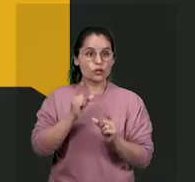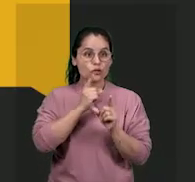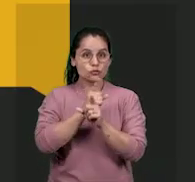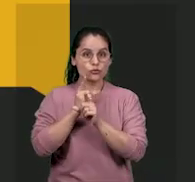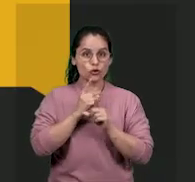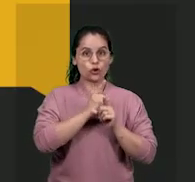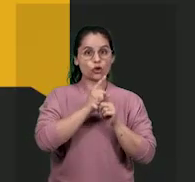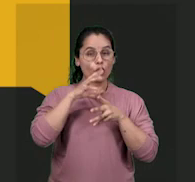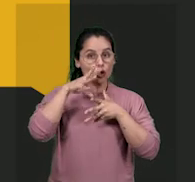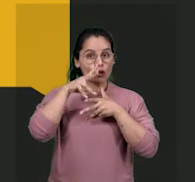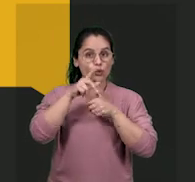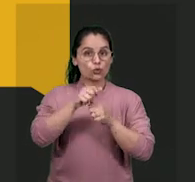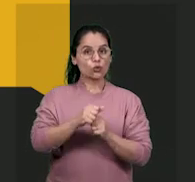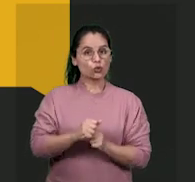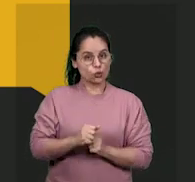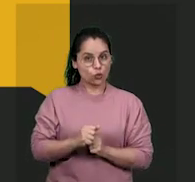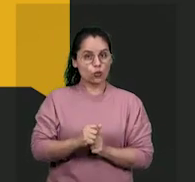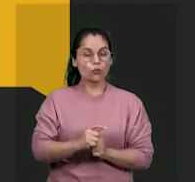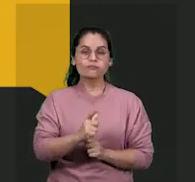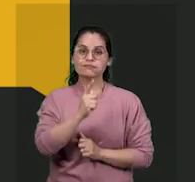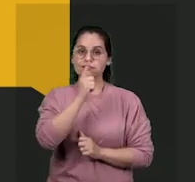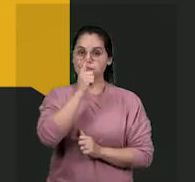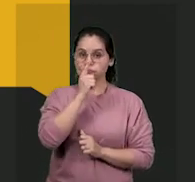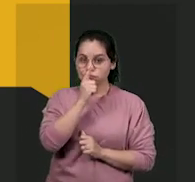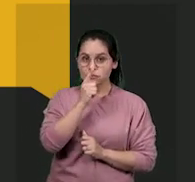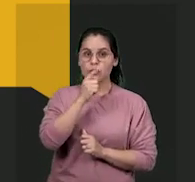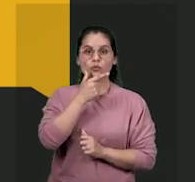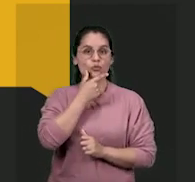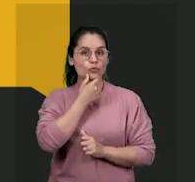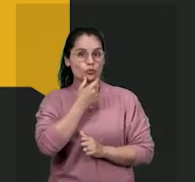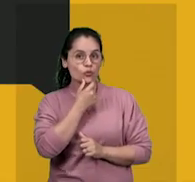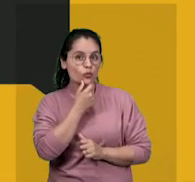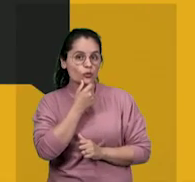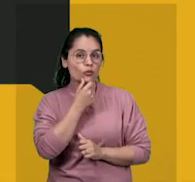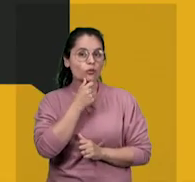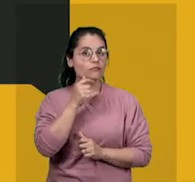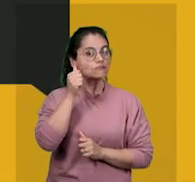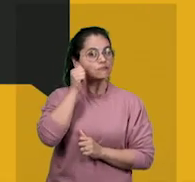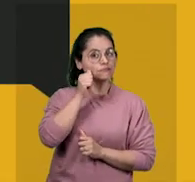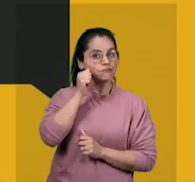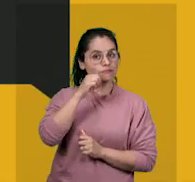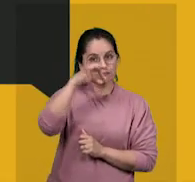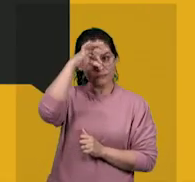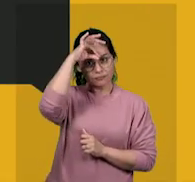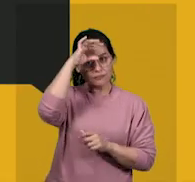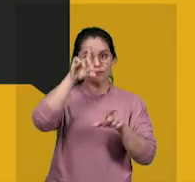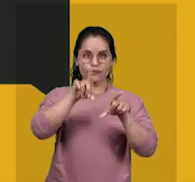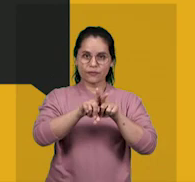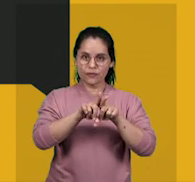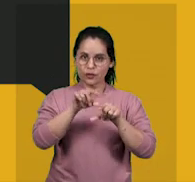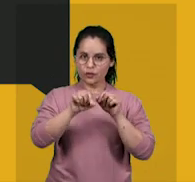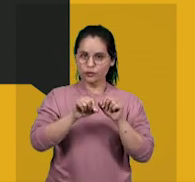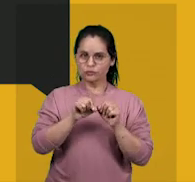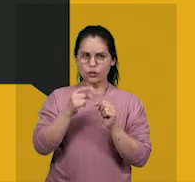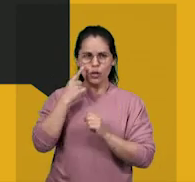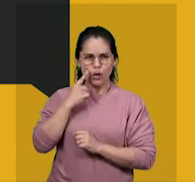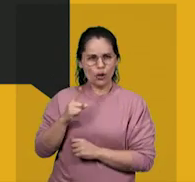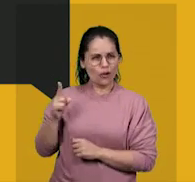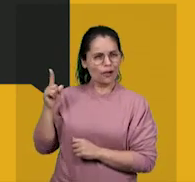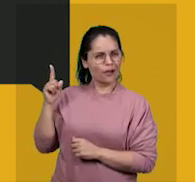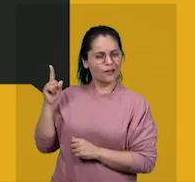Identificar os órgãos do sistema reprodutor masculino e feminino. Os seres